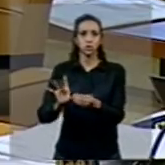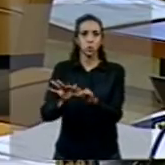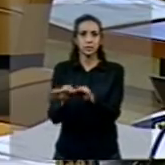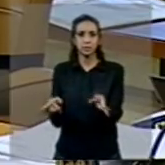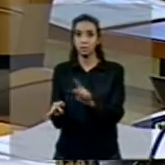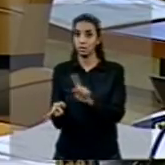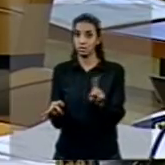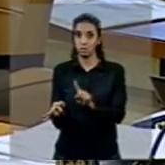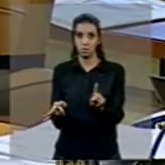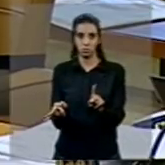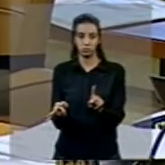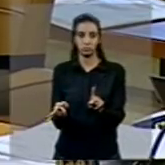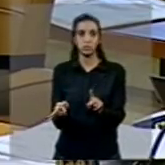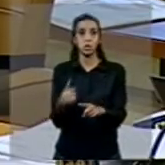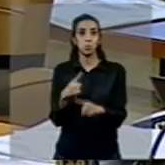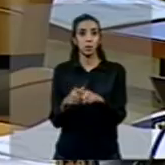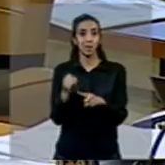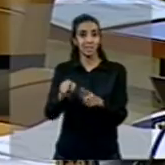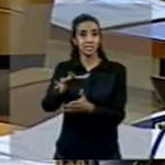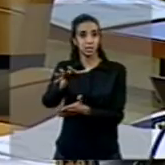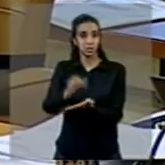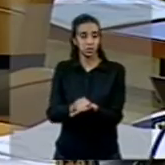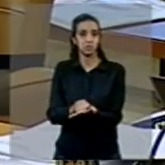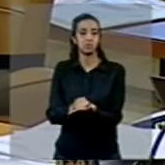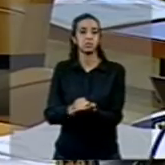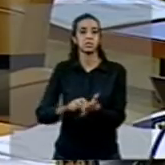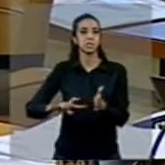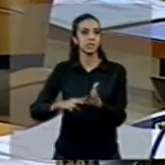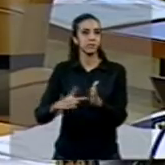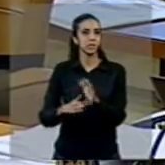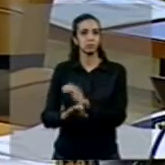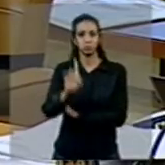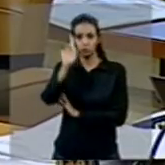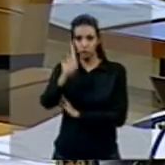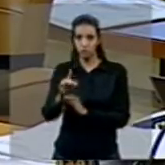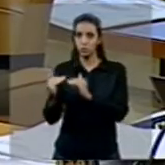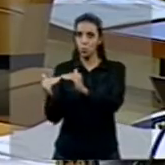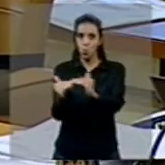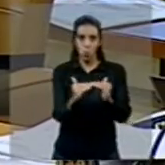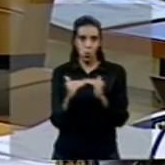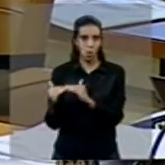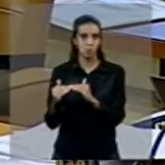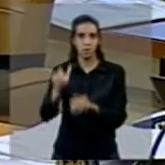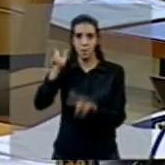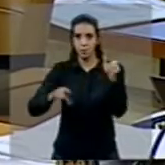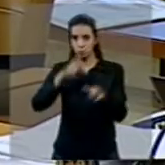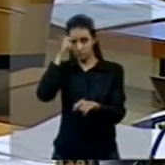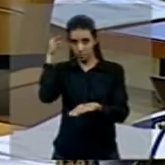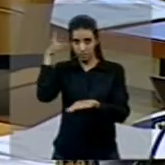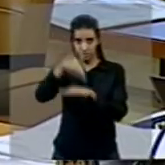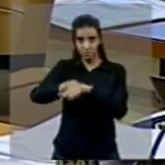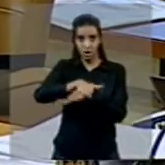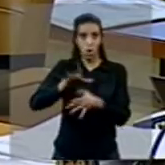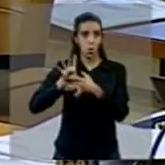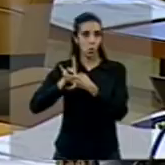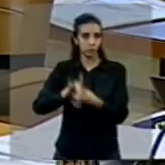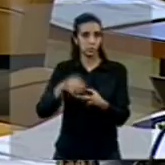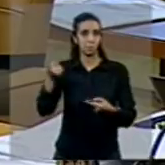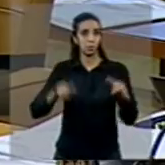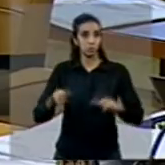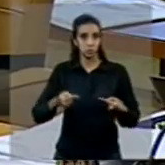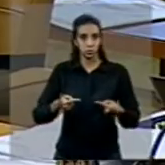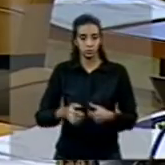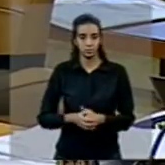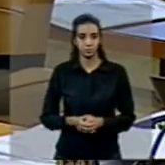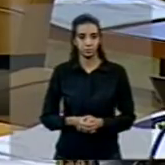porquanto consubstancia, ao menos em abstrato, o direito à igual participação política. Sem